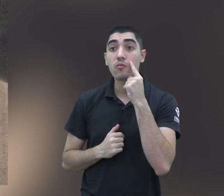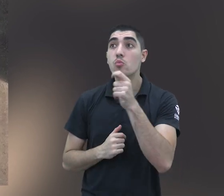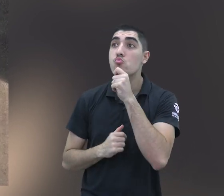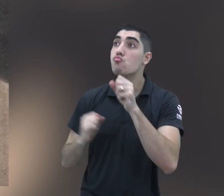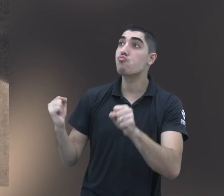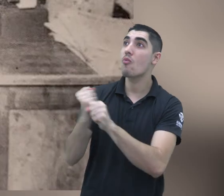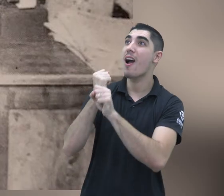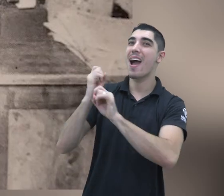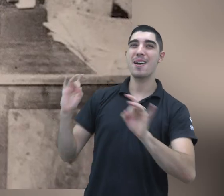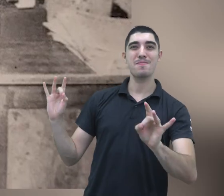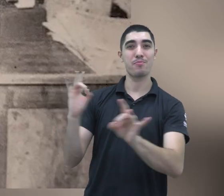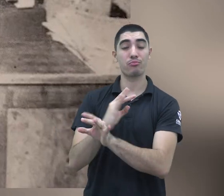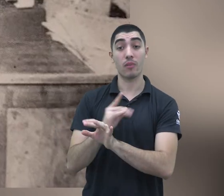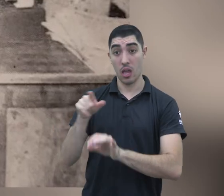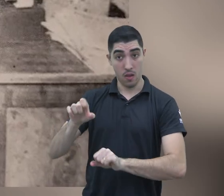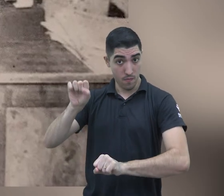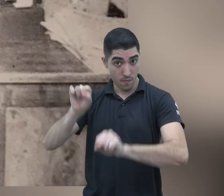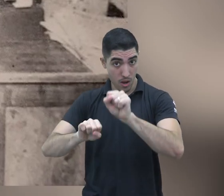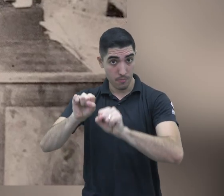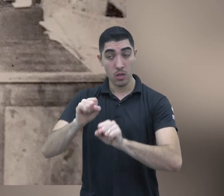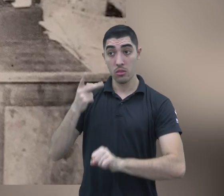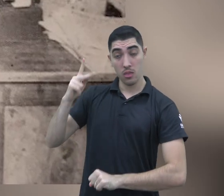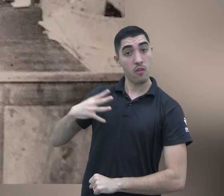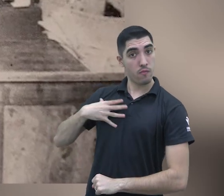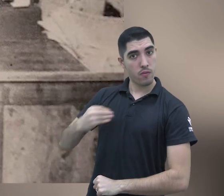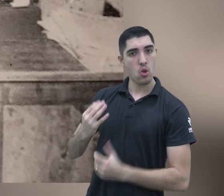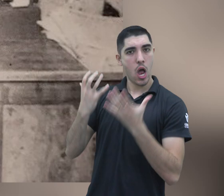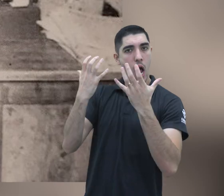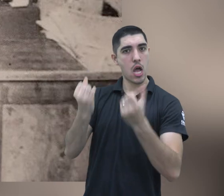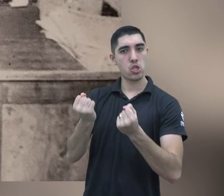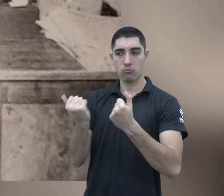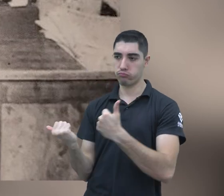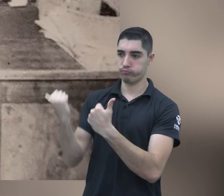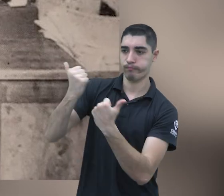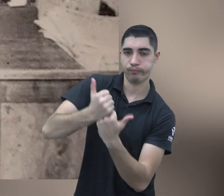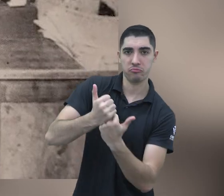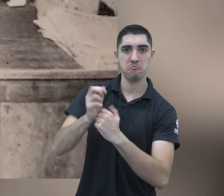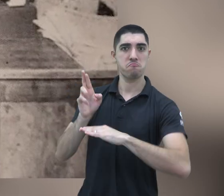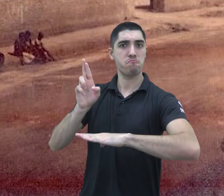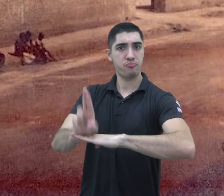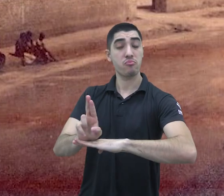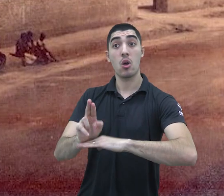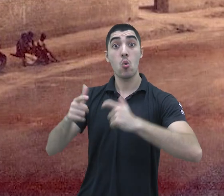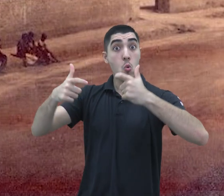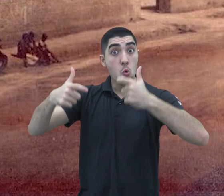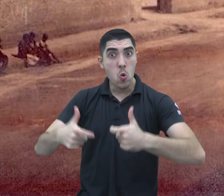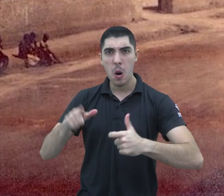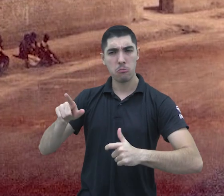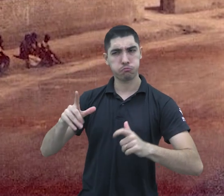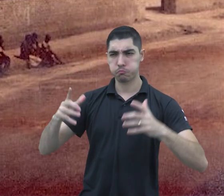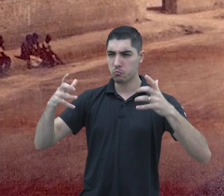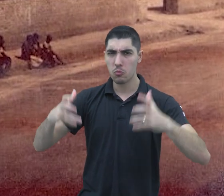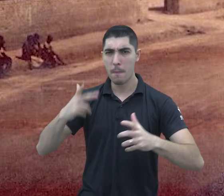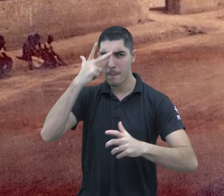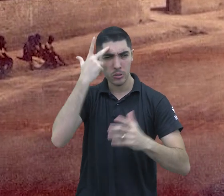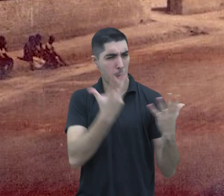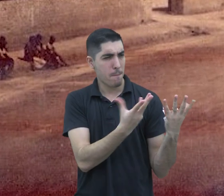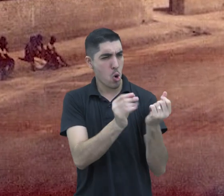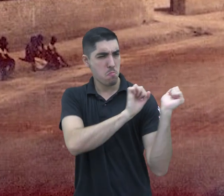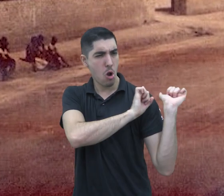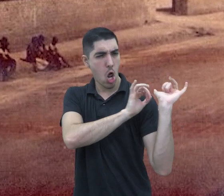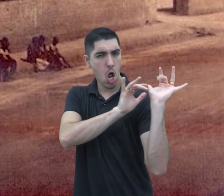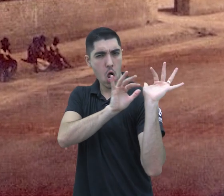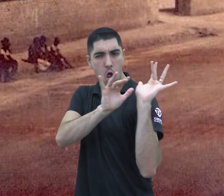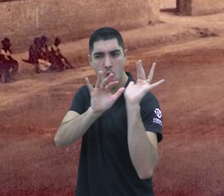conclusão da obra. A fábrica foi assumida pelos filhos e foi referência na cidade. Empregou milhares de